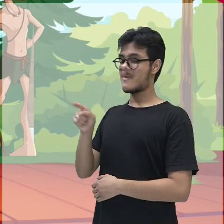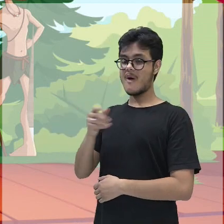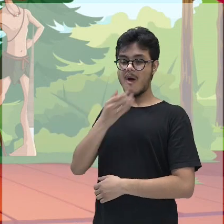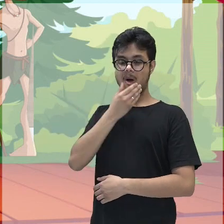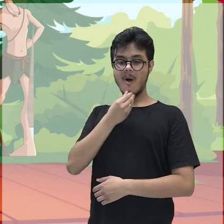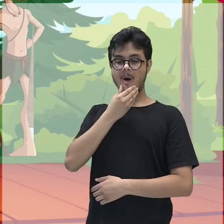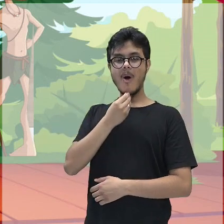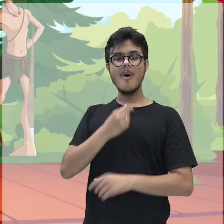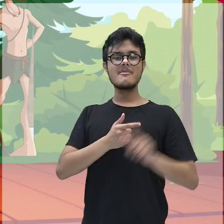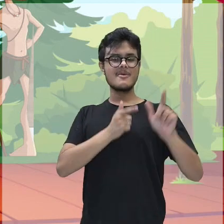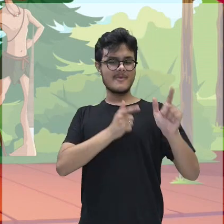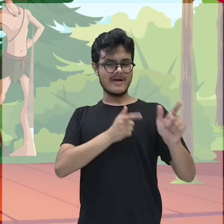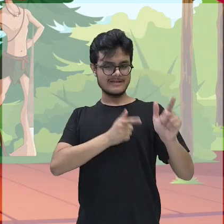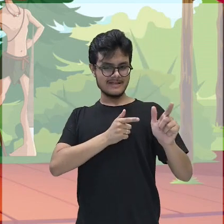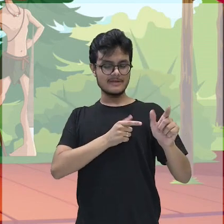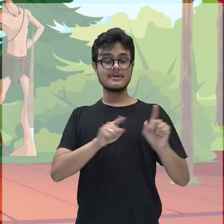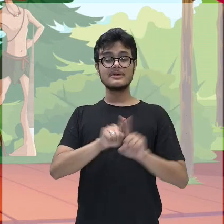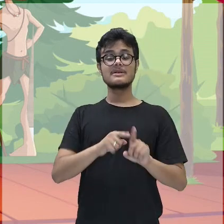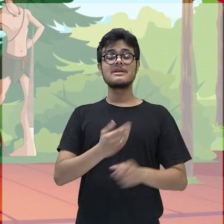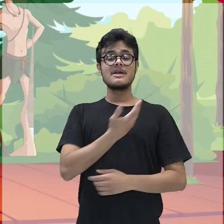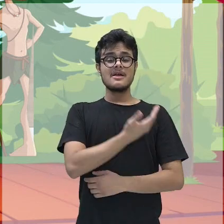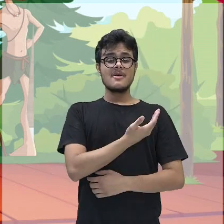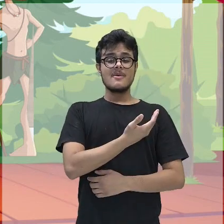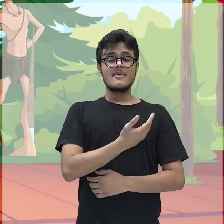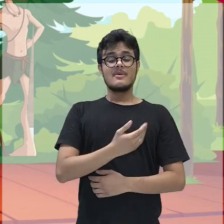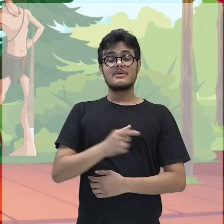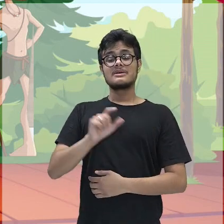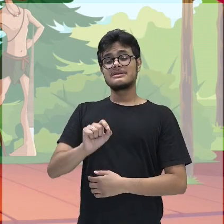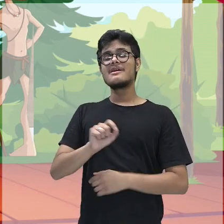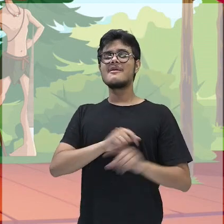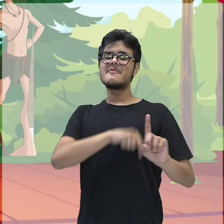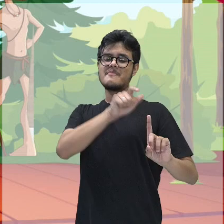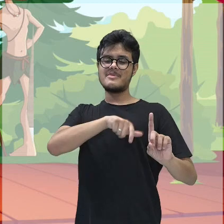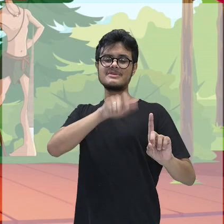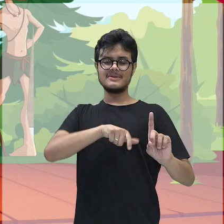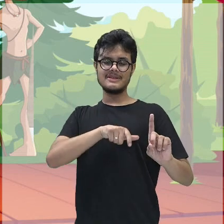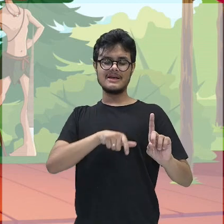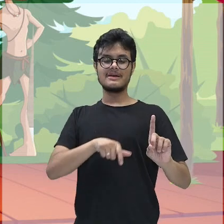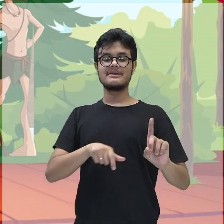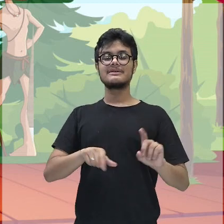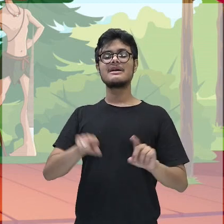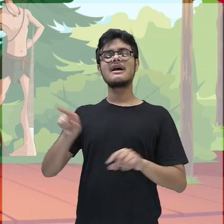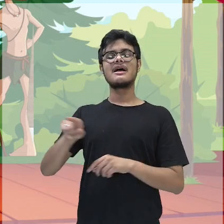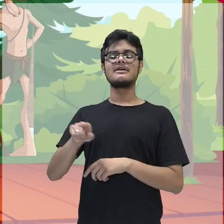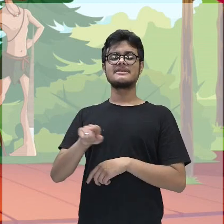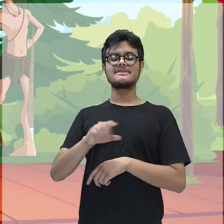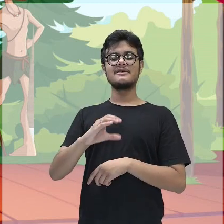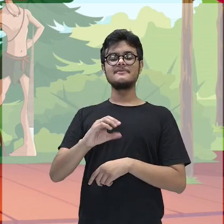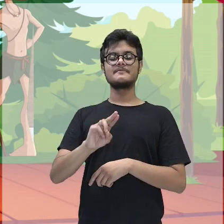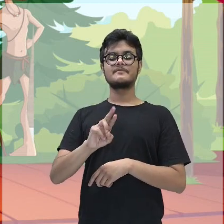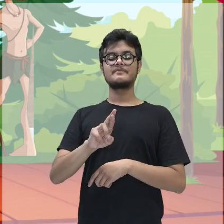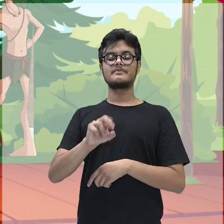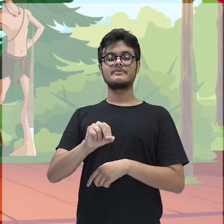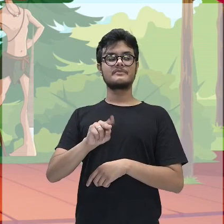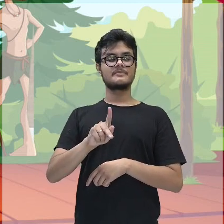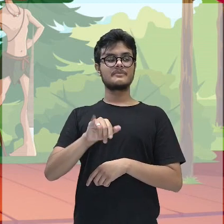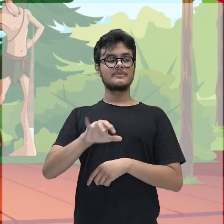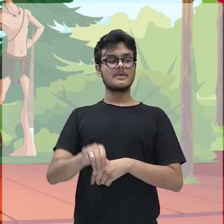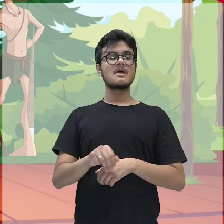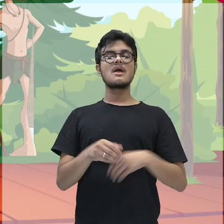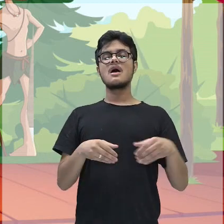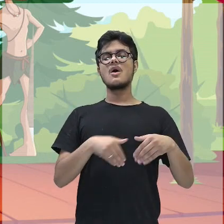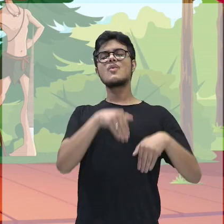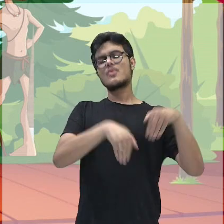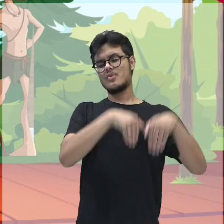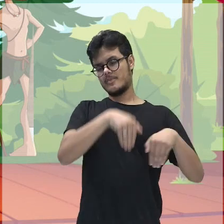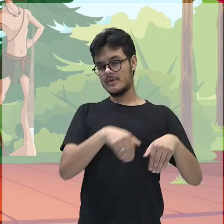do outro lado nós temos o quê? Um personagem que é o Curupira. Quem seria, dentro